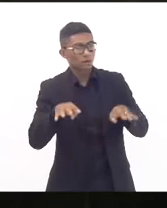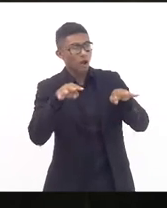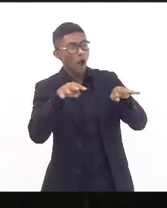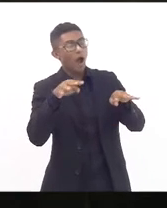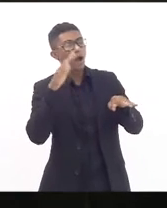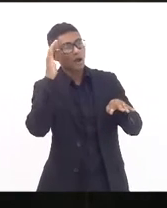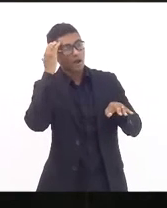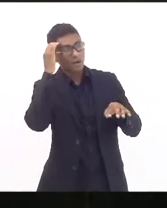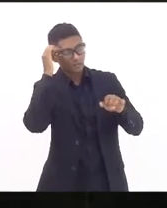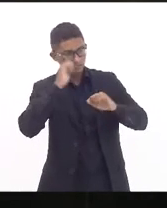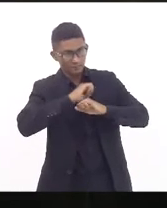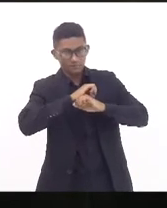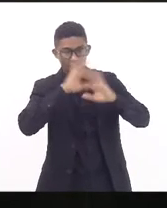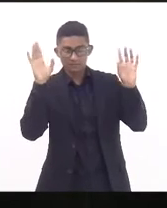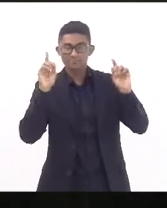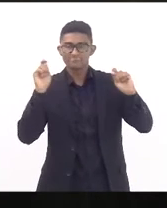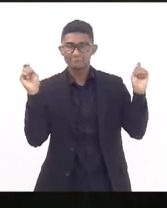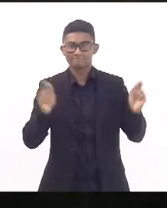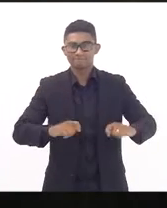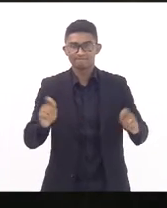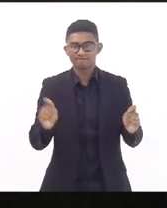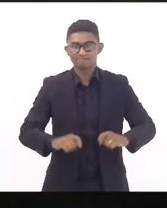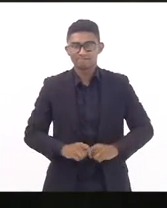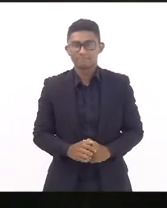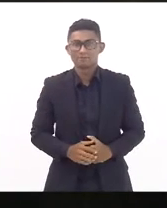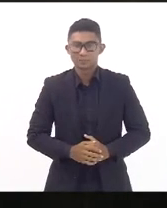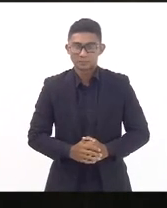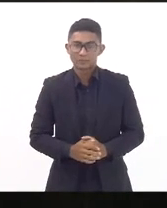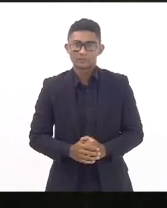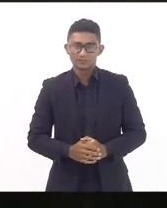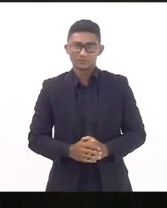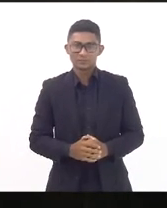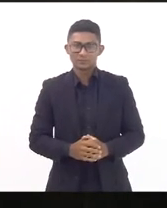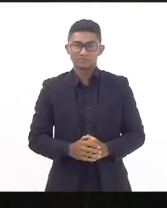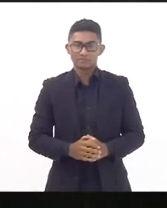aos deficientes auditivos,